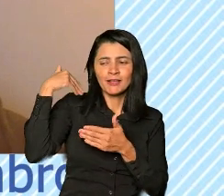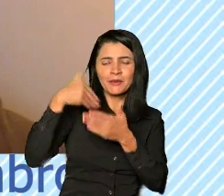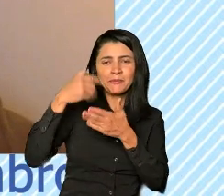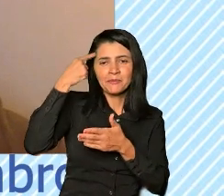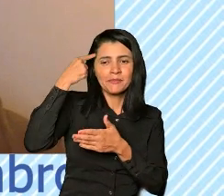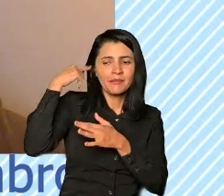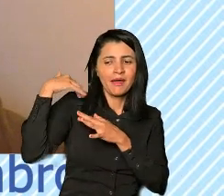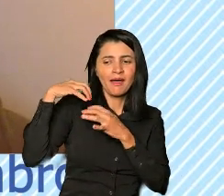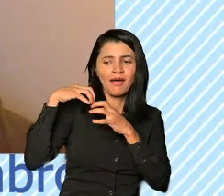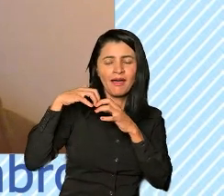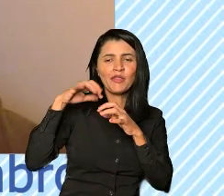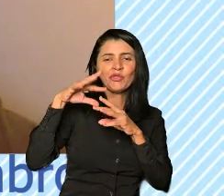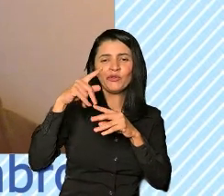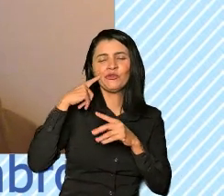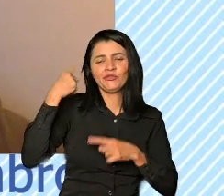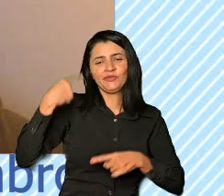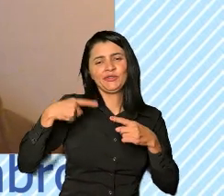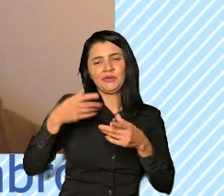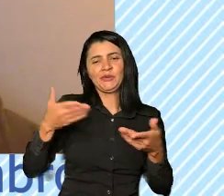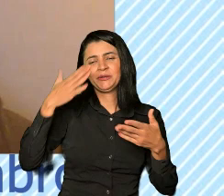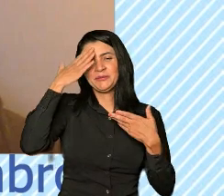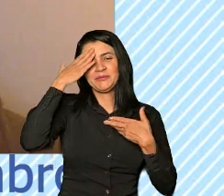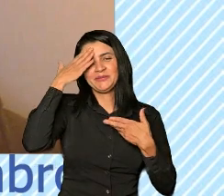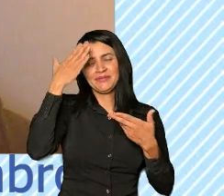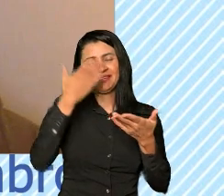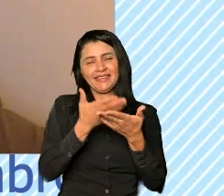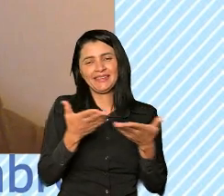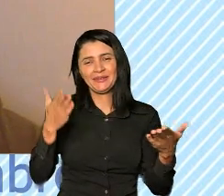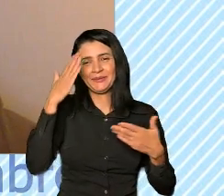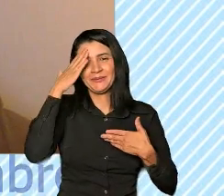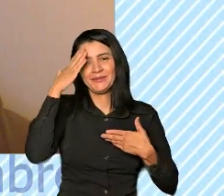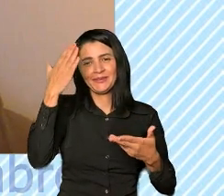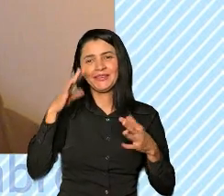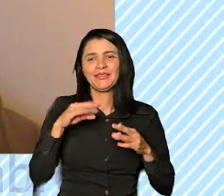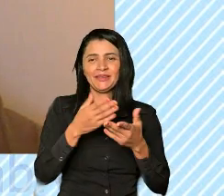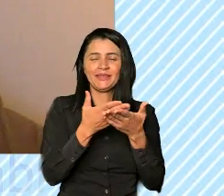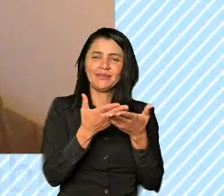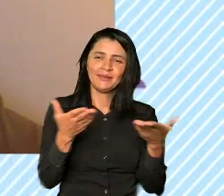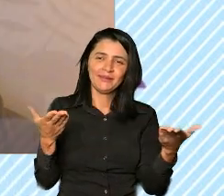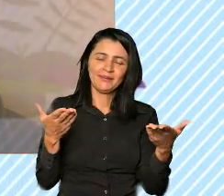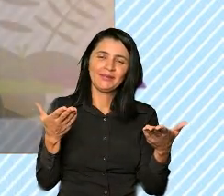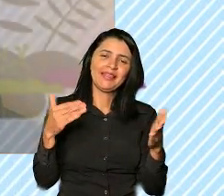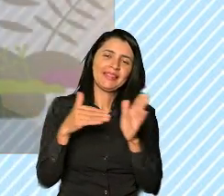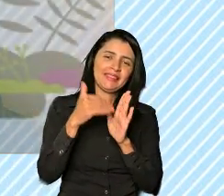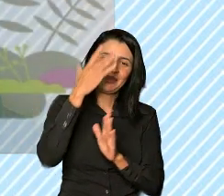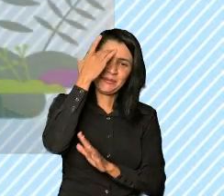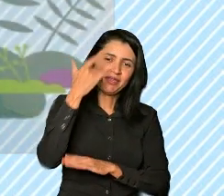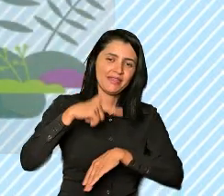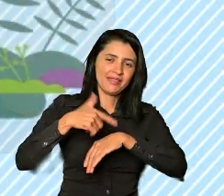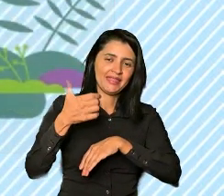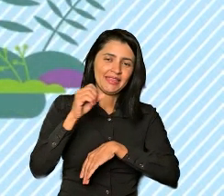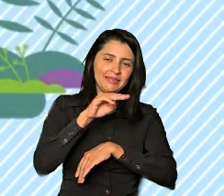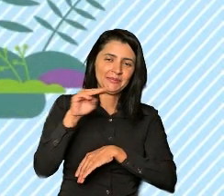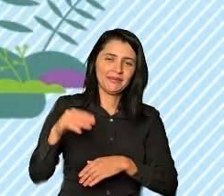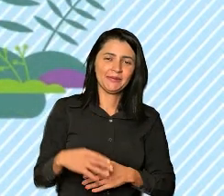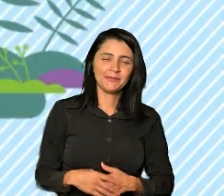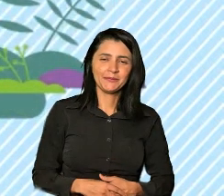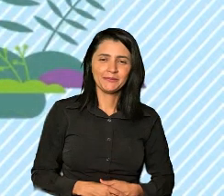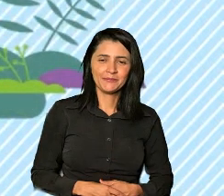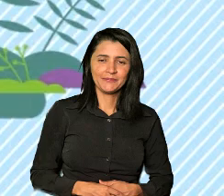que nós discutimos. Então, muito obrigada a todos, e até amanhã às 10h30.